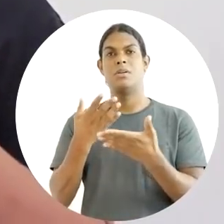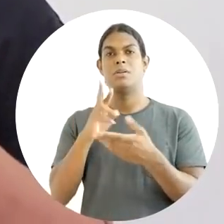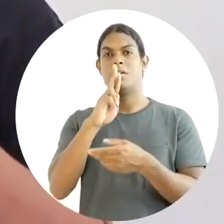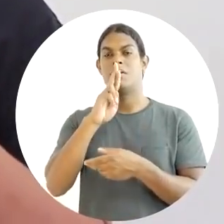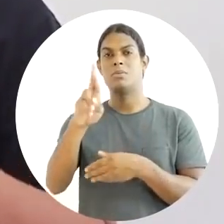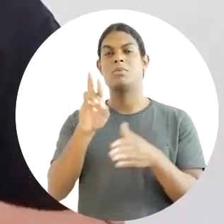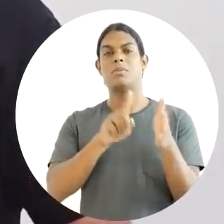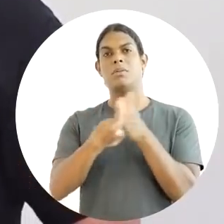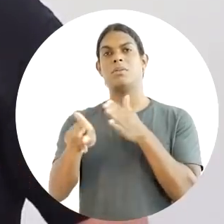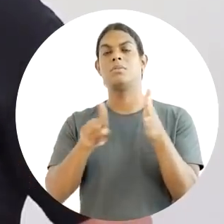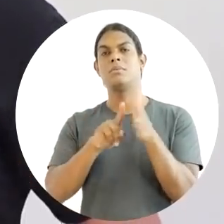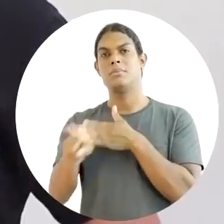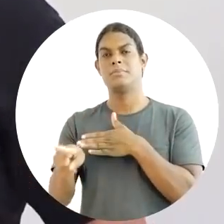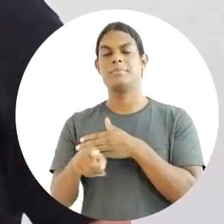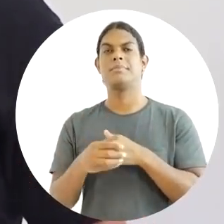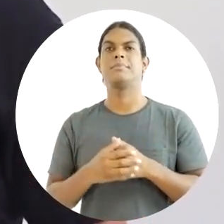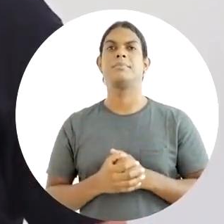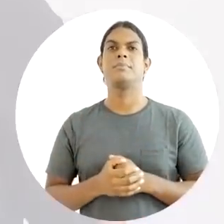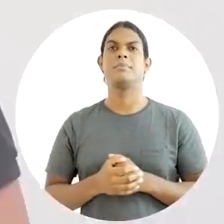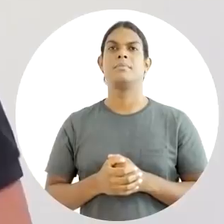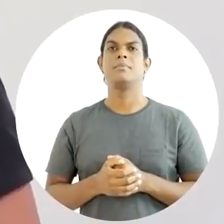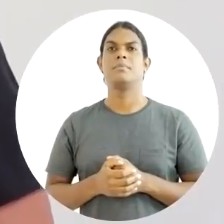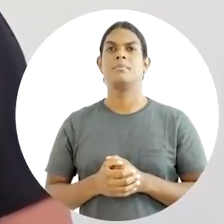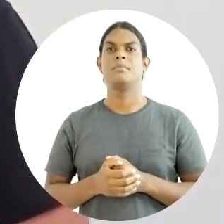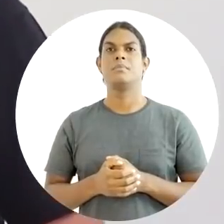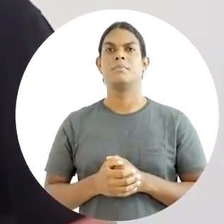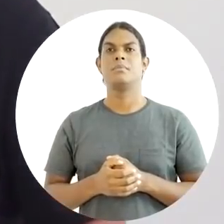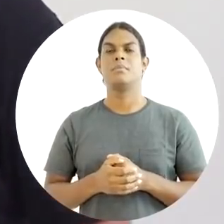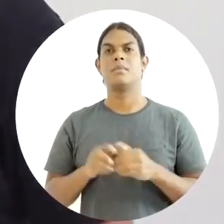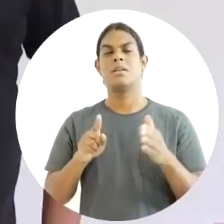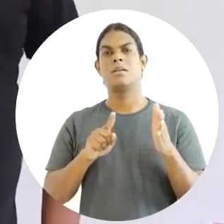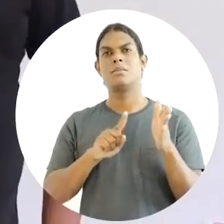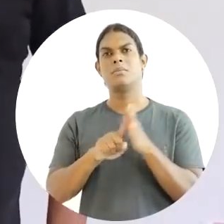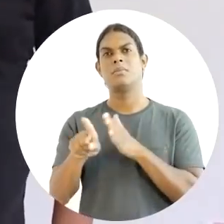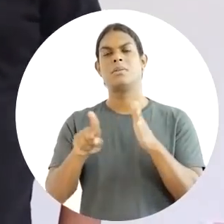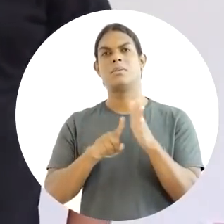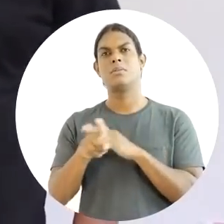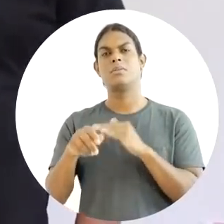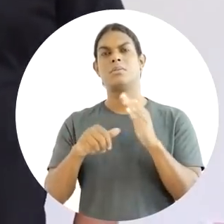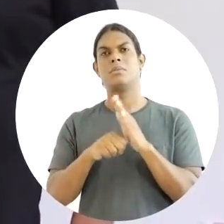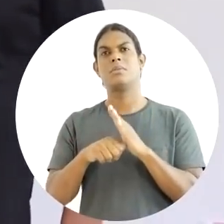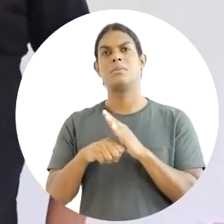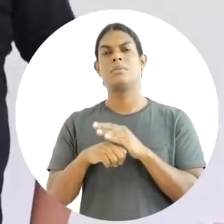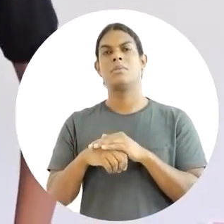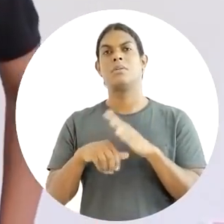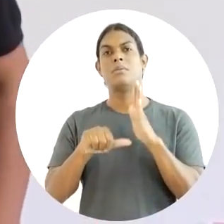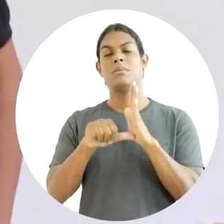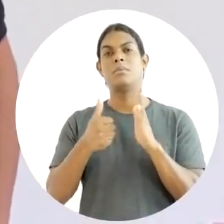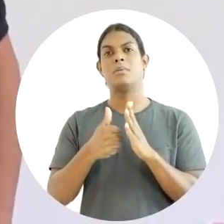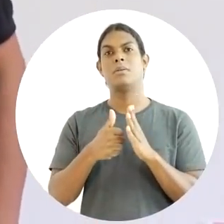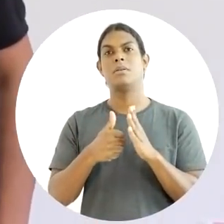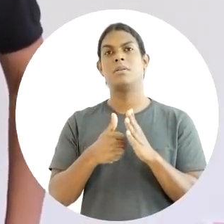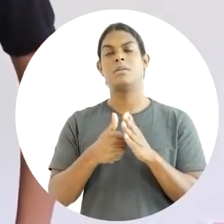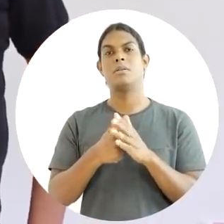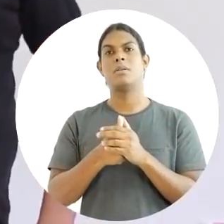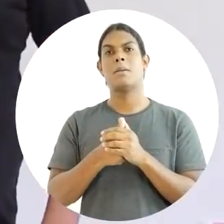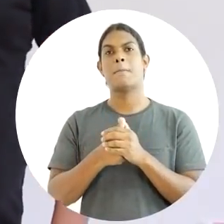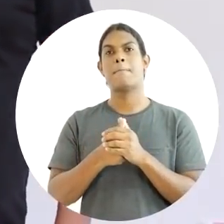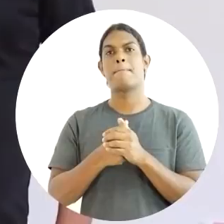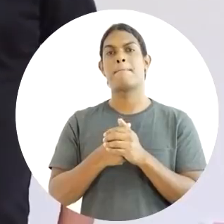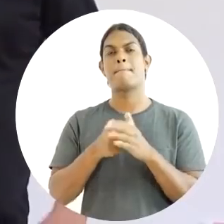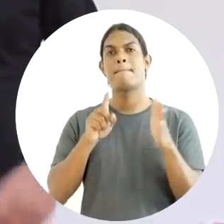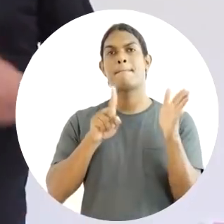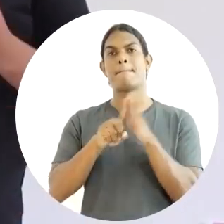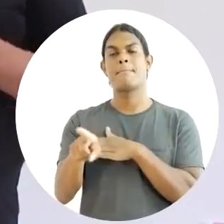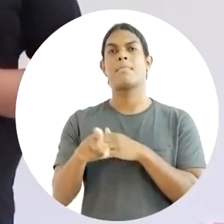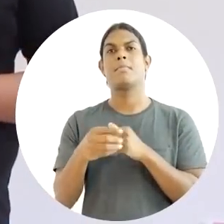sobre esses pontos que foram feitos. As perguntas que a gente tem, a primeira pergunta é: cite uma palavra